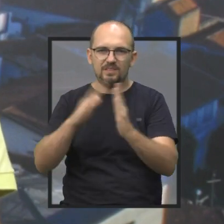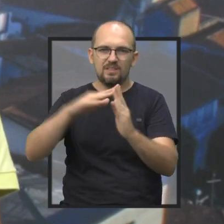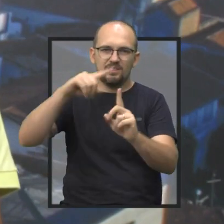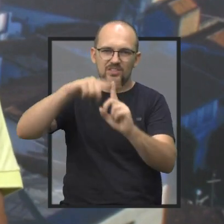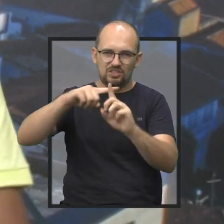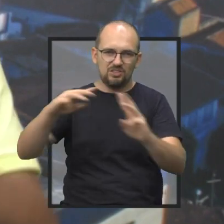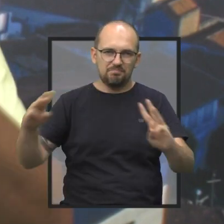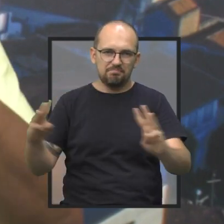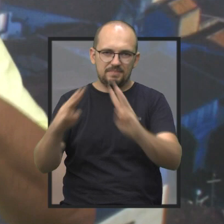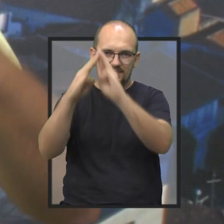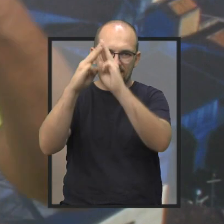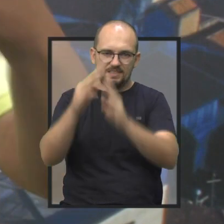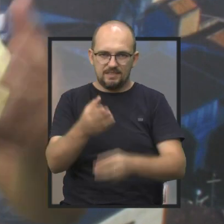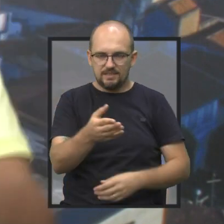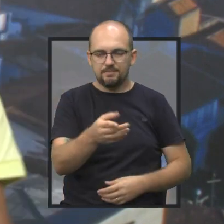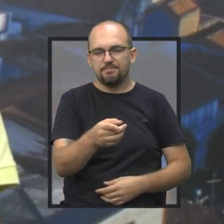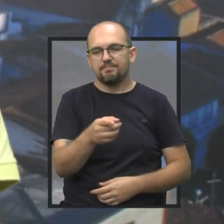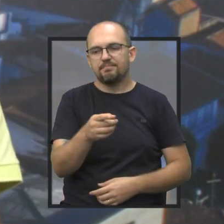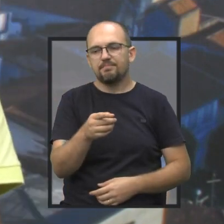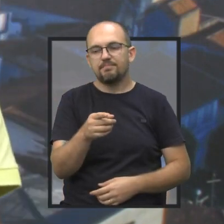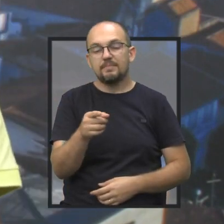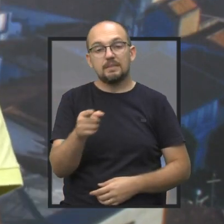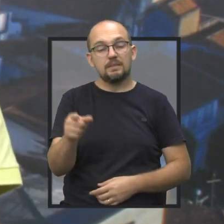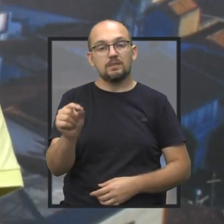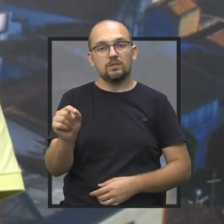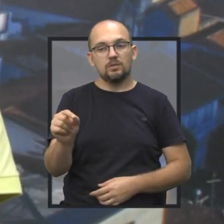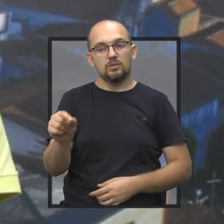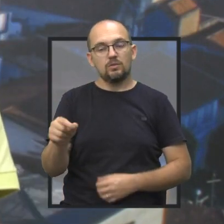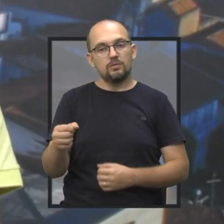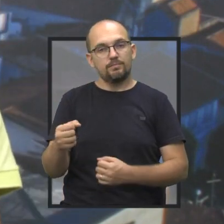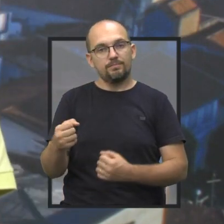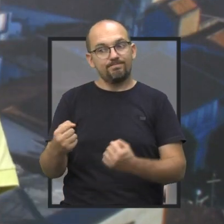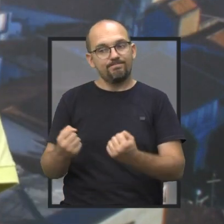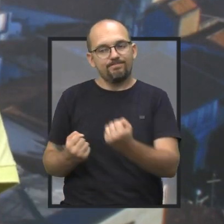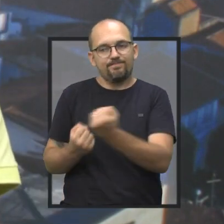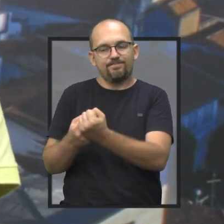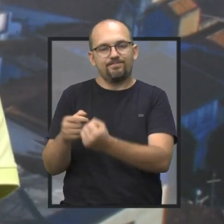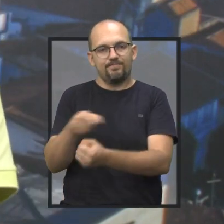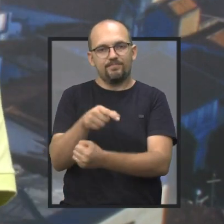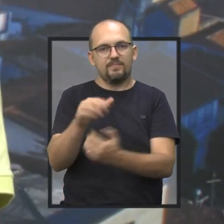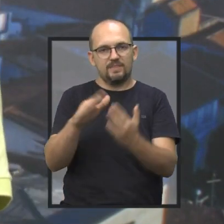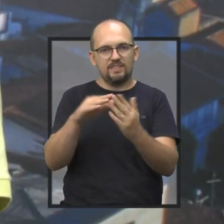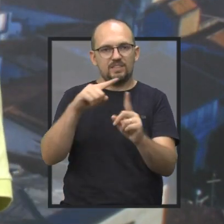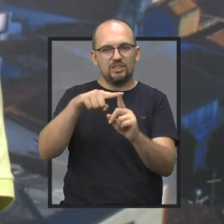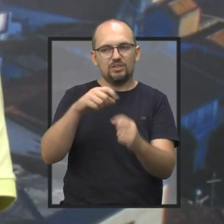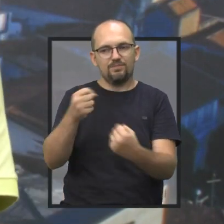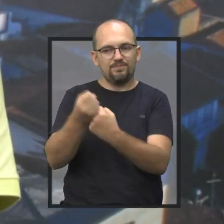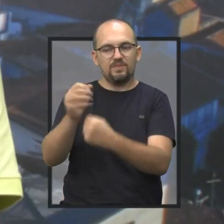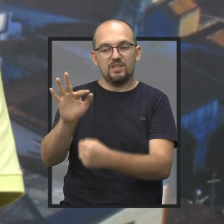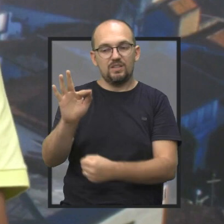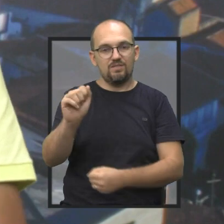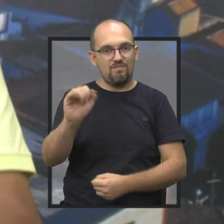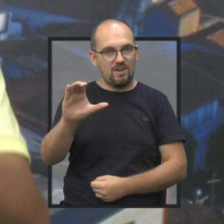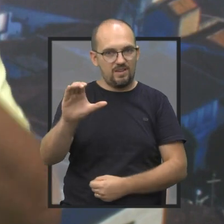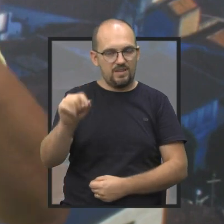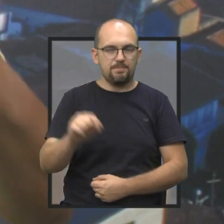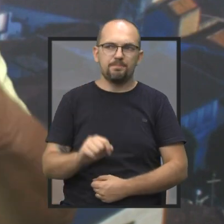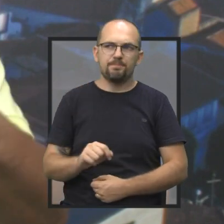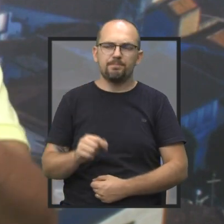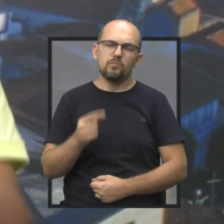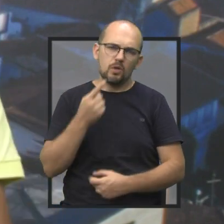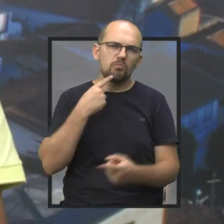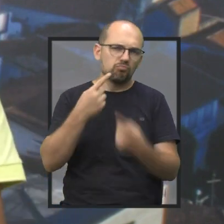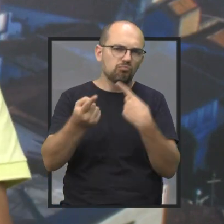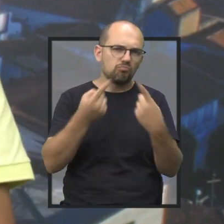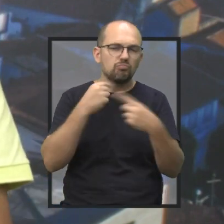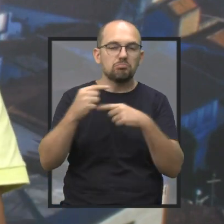Jaú, que é o que dá o suporte ao FAC, né. E aí, conversando, o trabalho